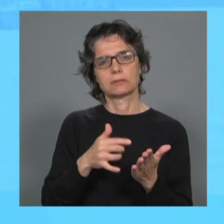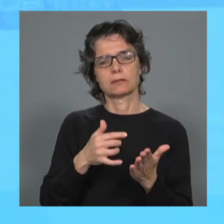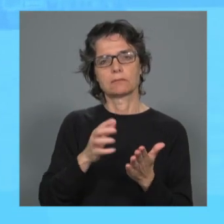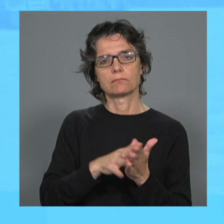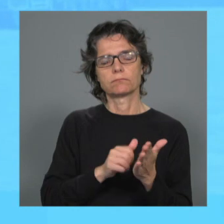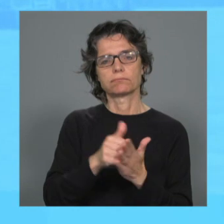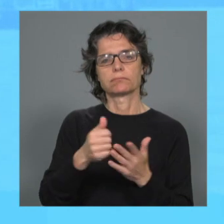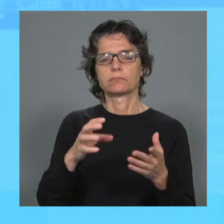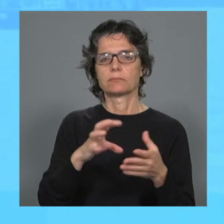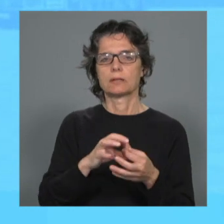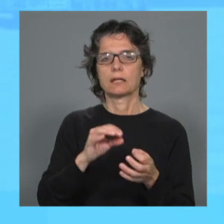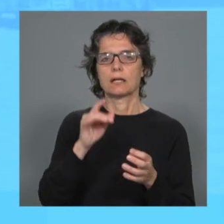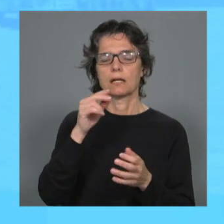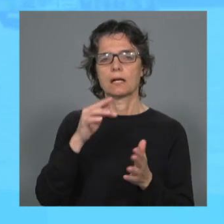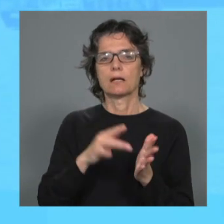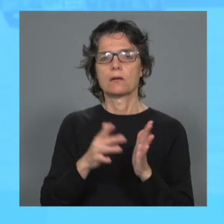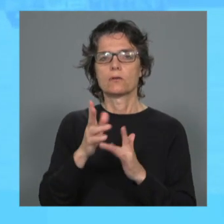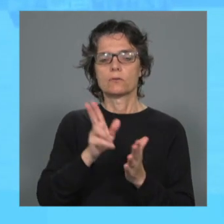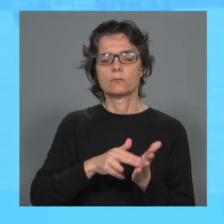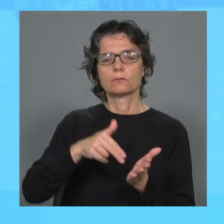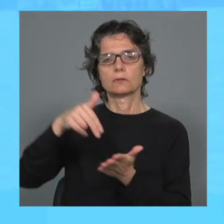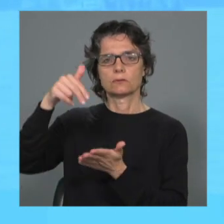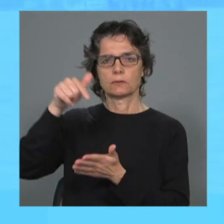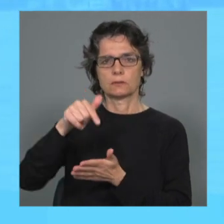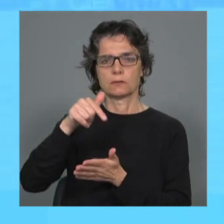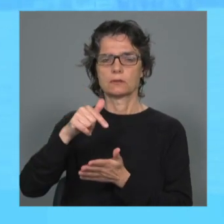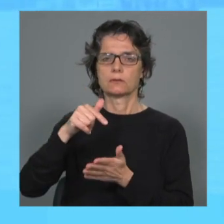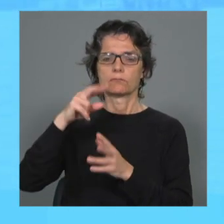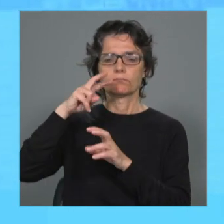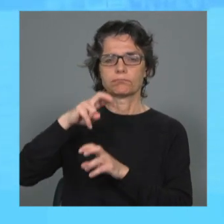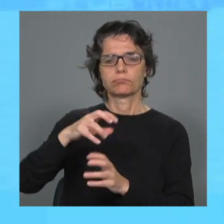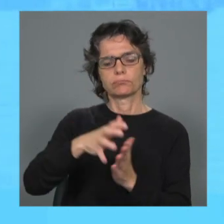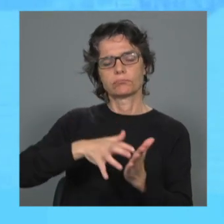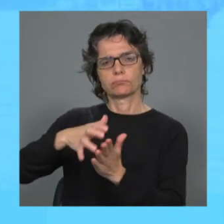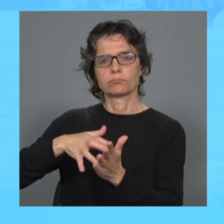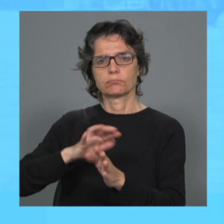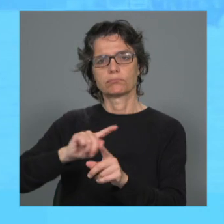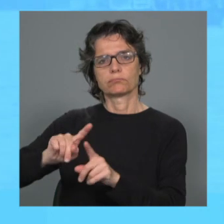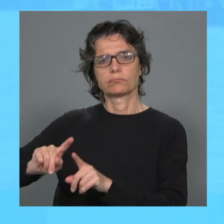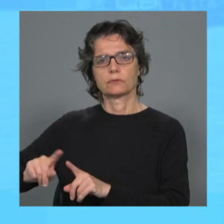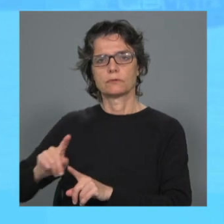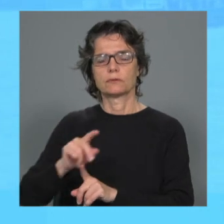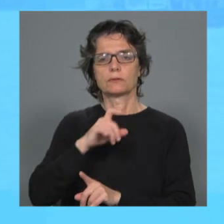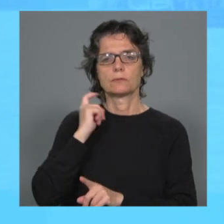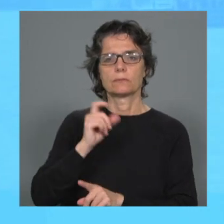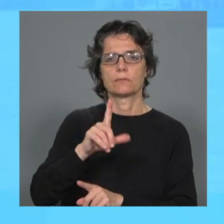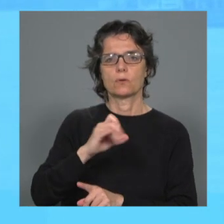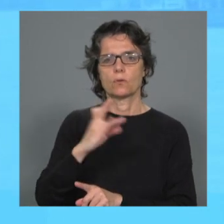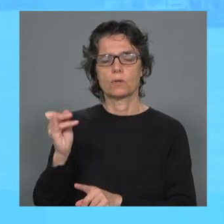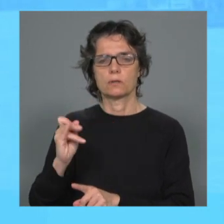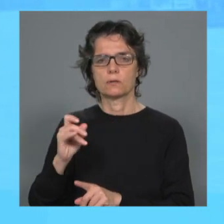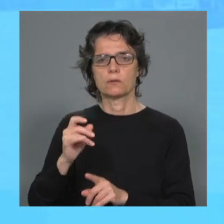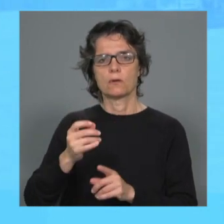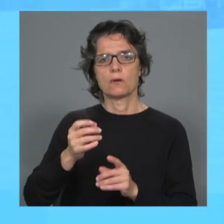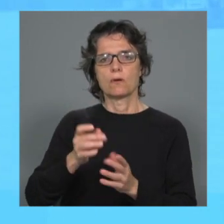são estudados pelo padre João Lourenço, muitos destes textos, na sua mais recente obra, A Páscoa do Discípulo Amado. É